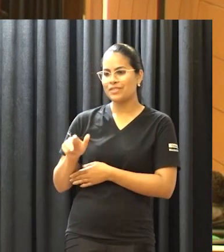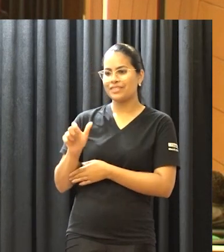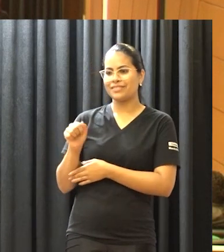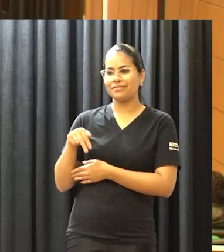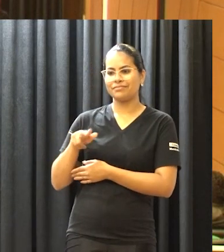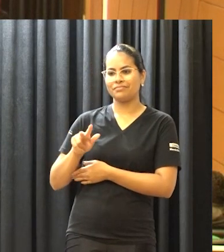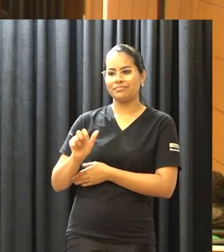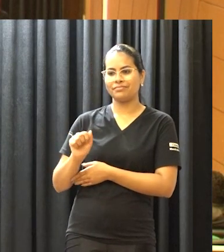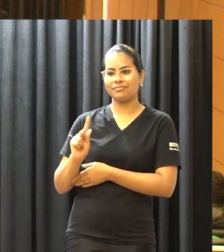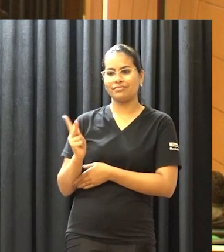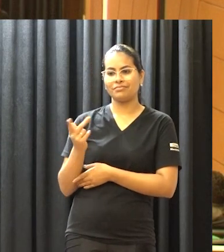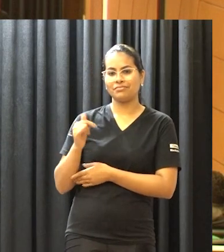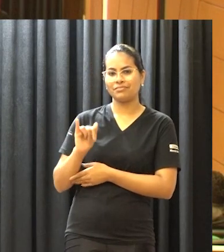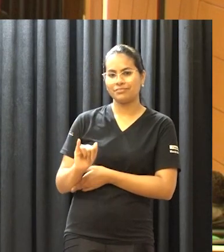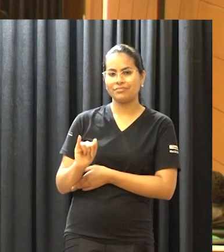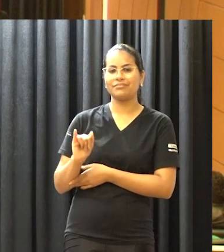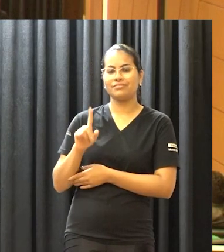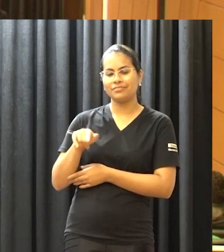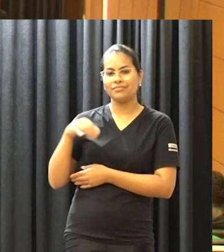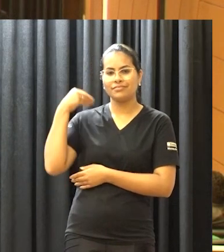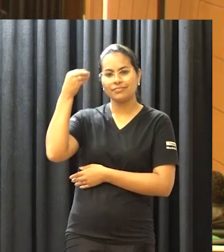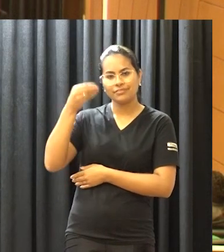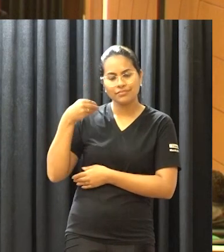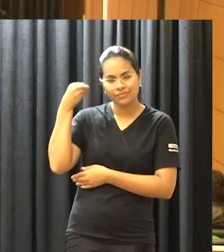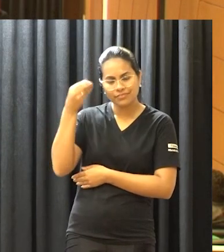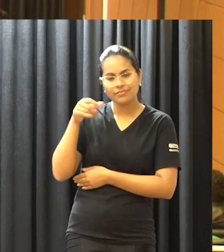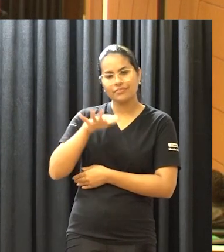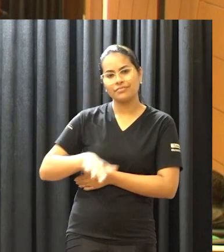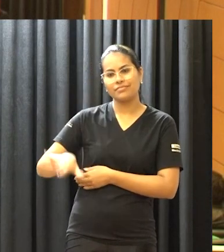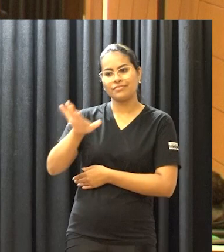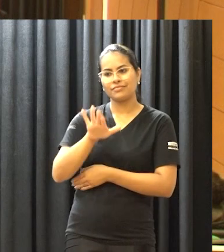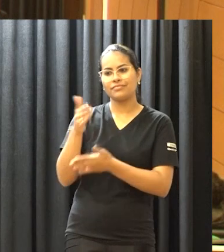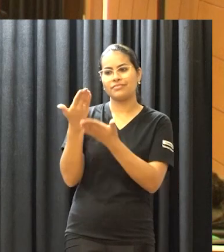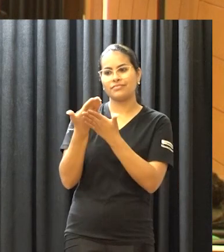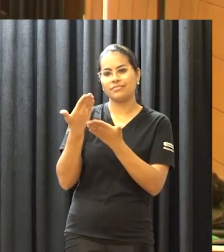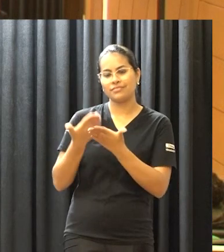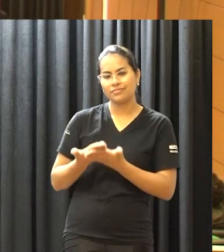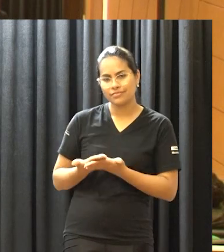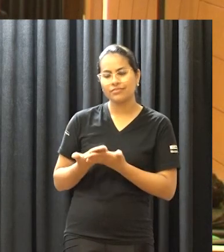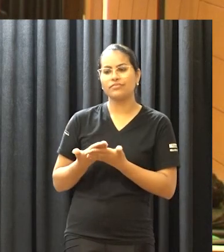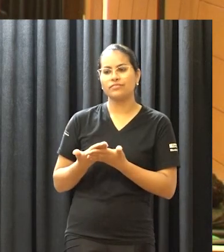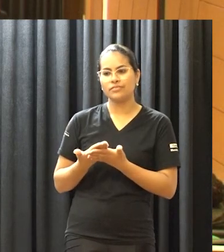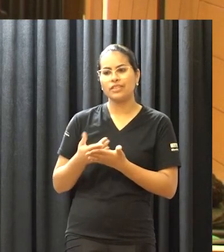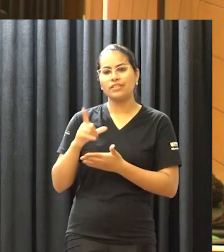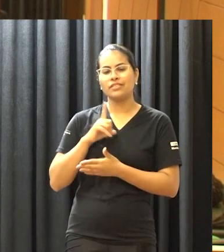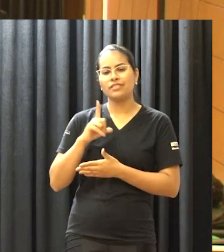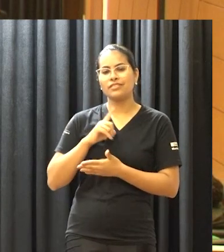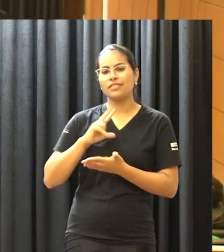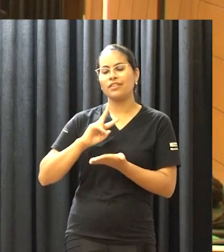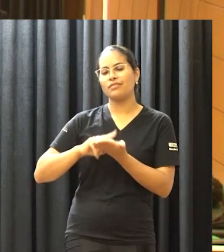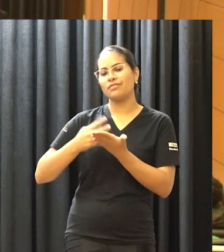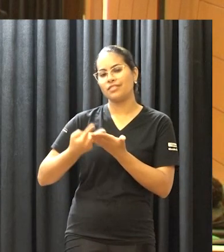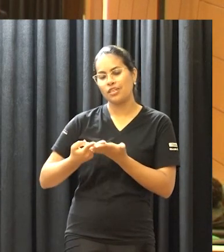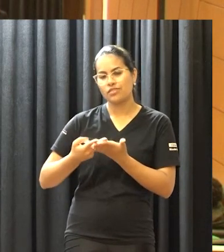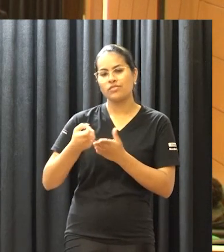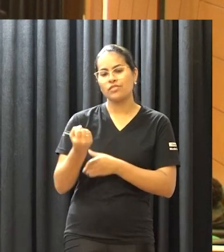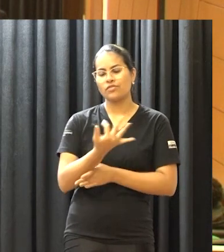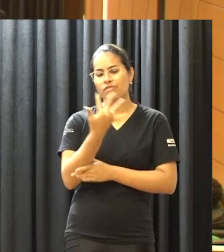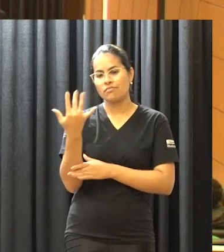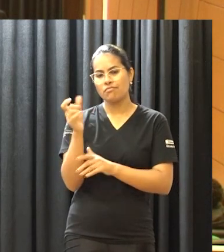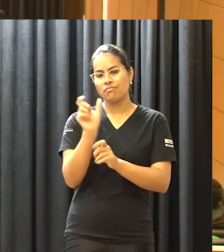uma referência, né, para os estudos da deficiência, traduziu vários termos aí que a gente tem nas